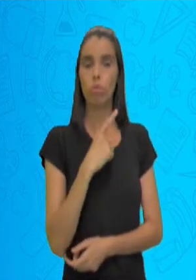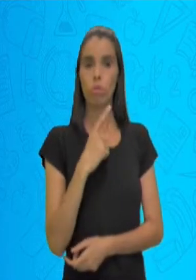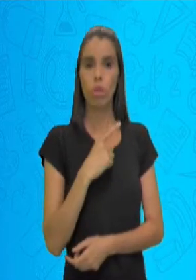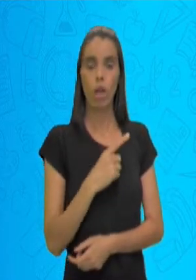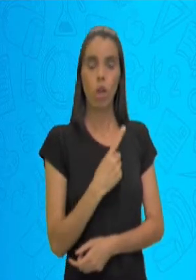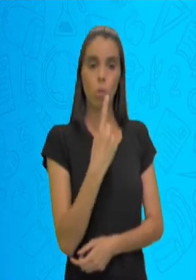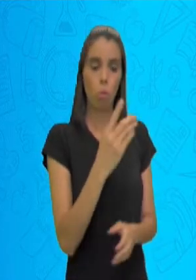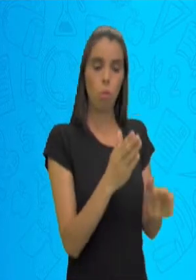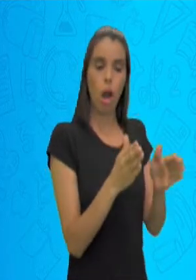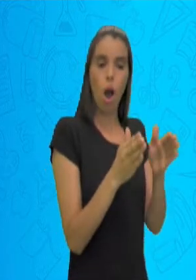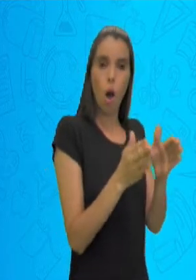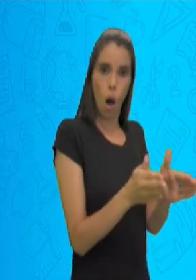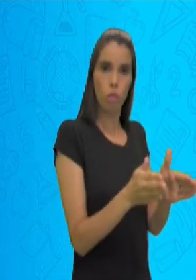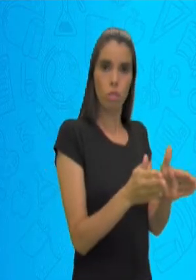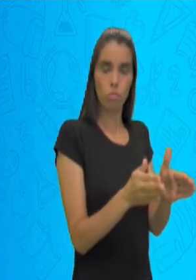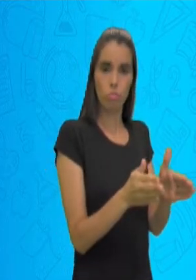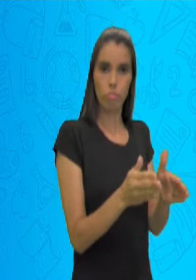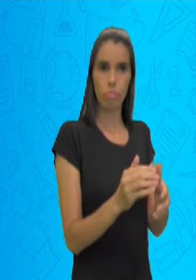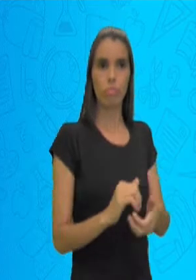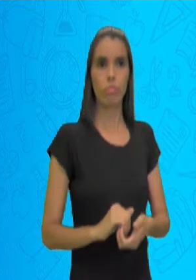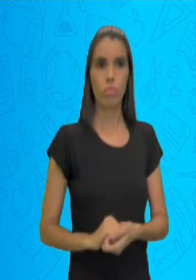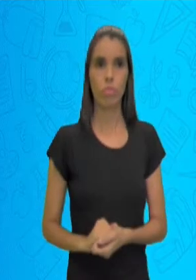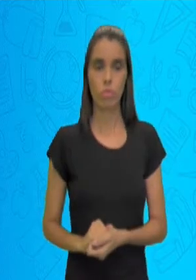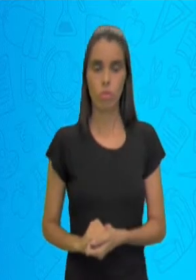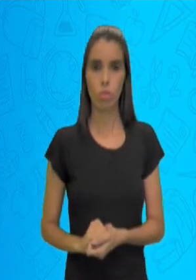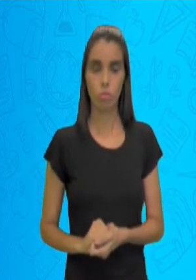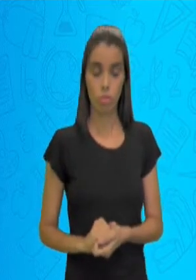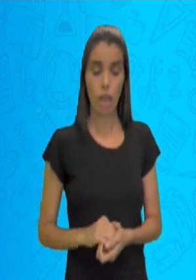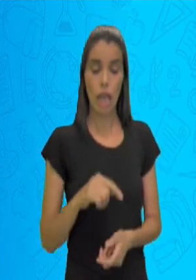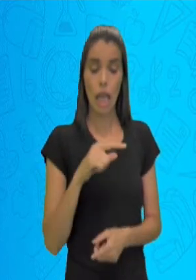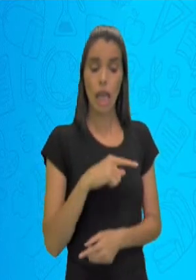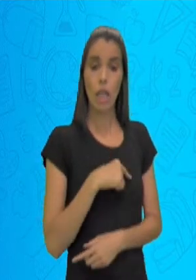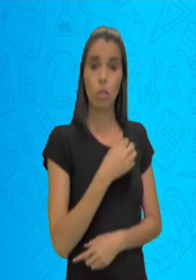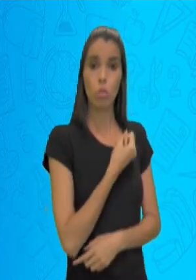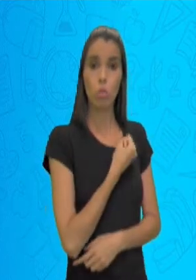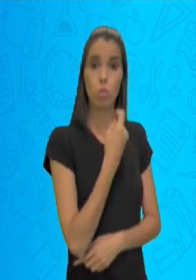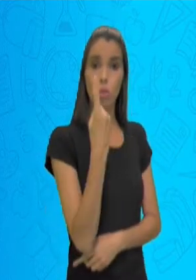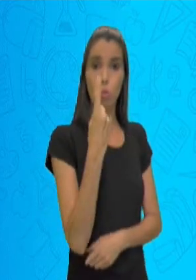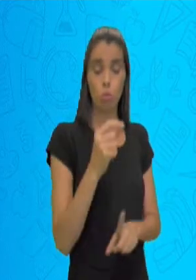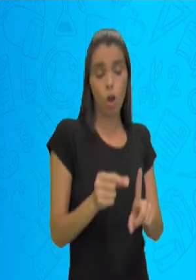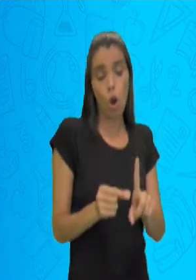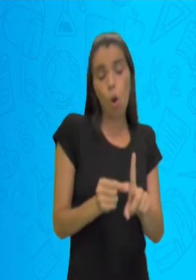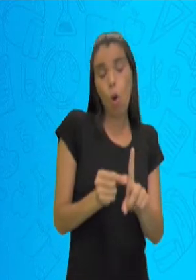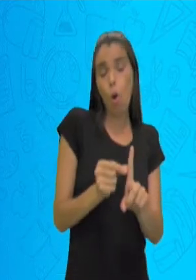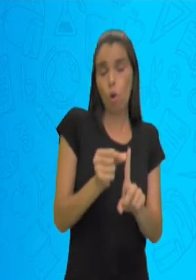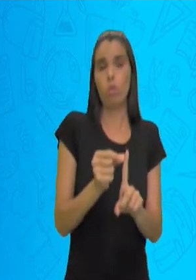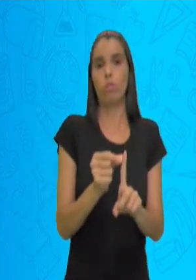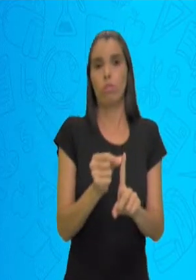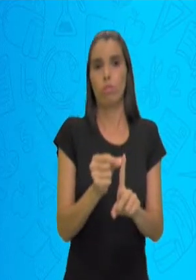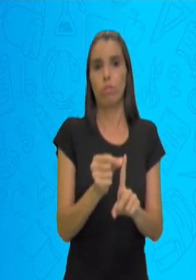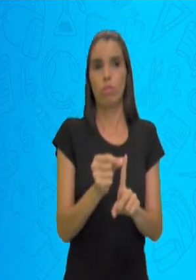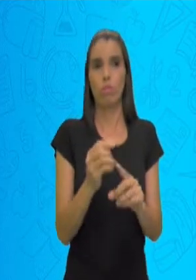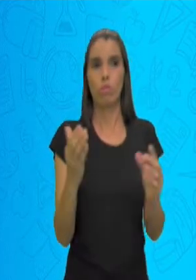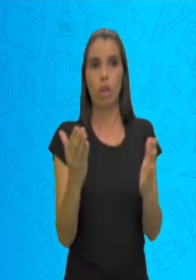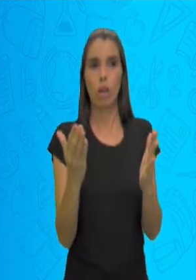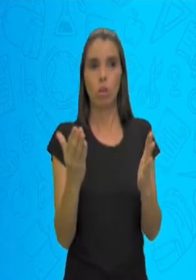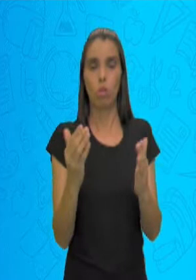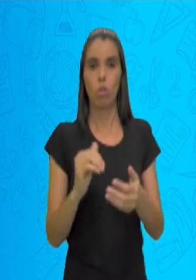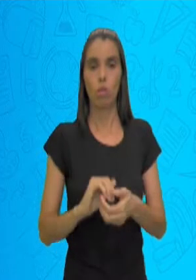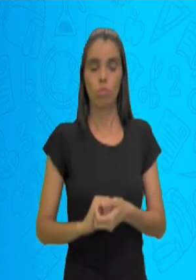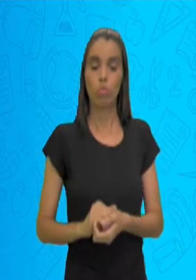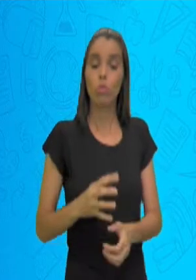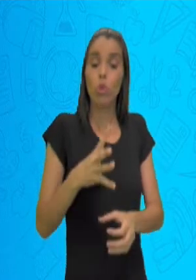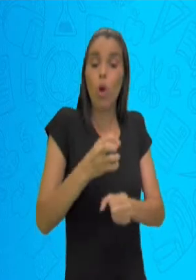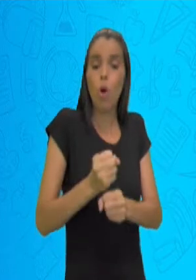primeira ordem, que é a ordem da unidade. E assim nós vamos realizar essa